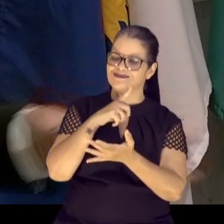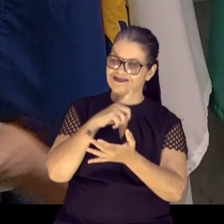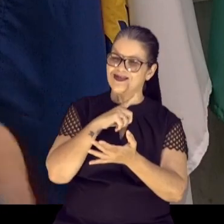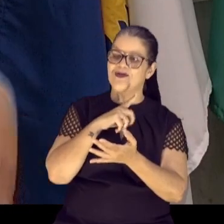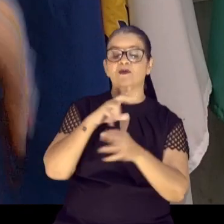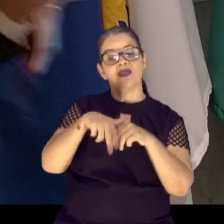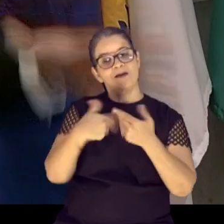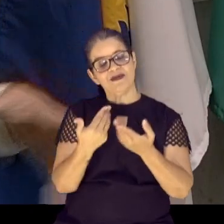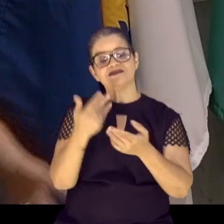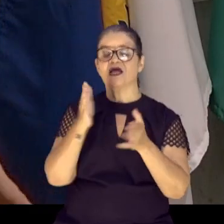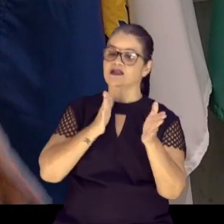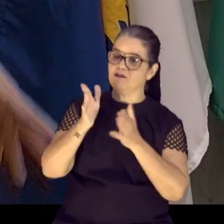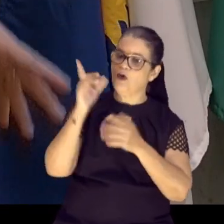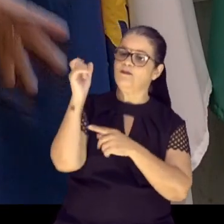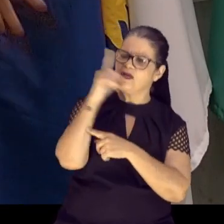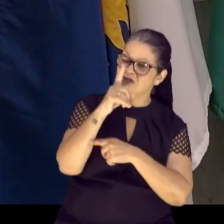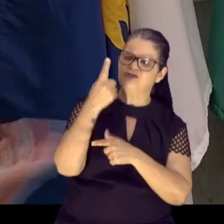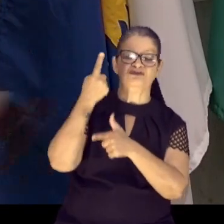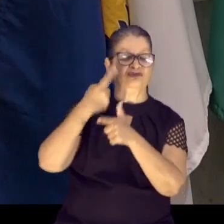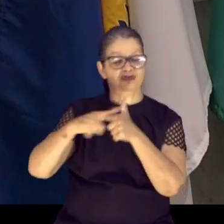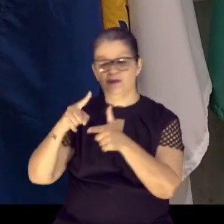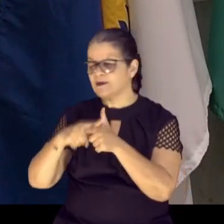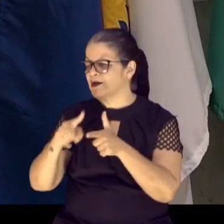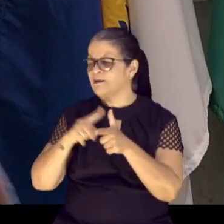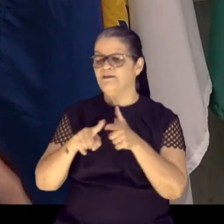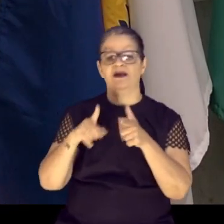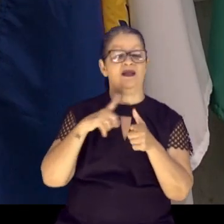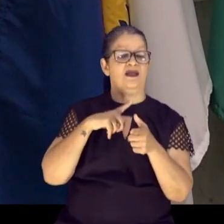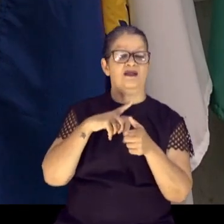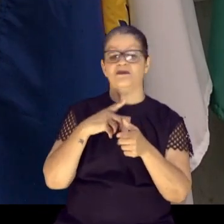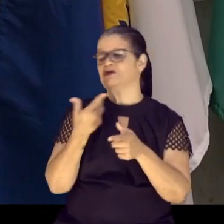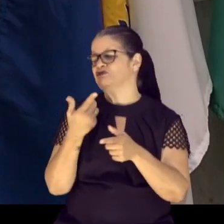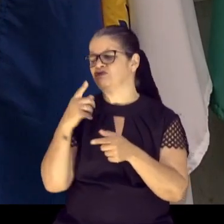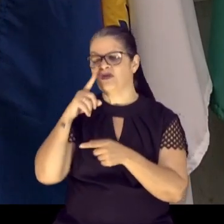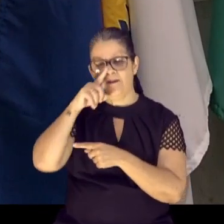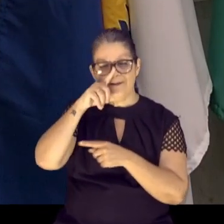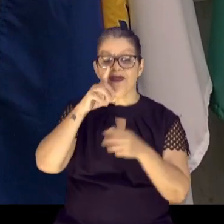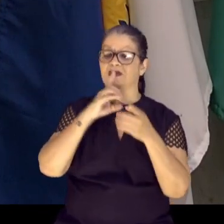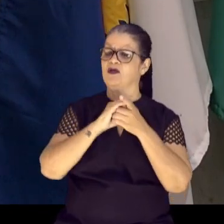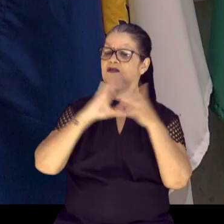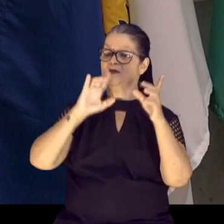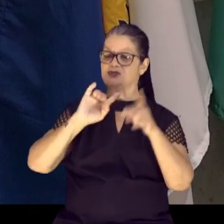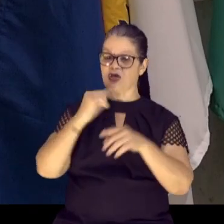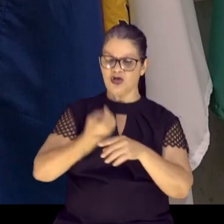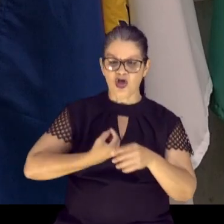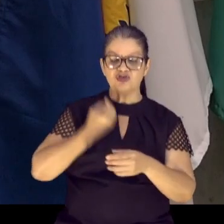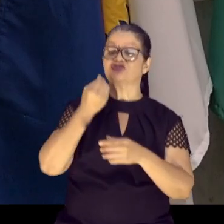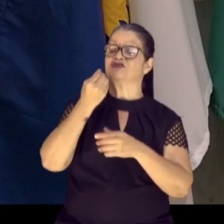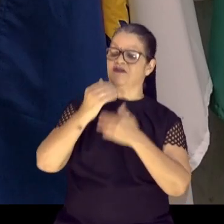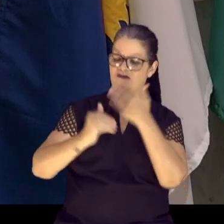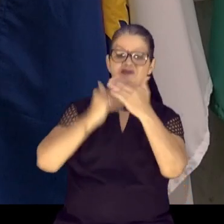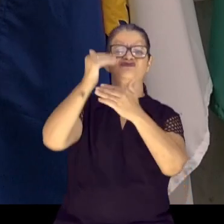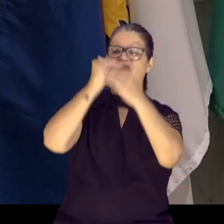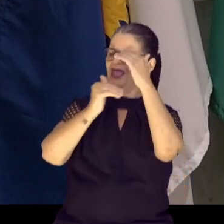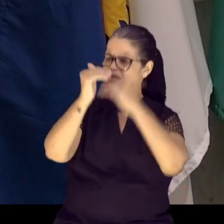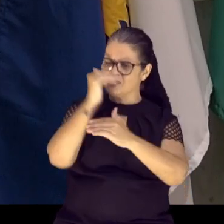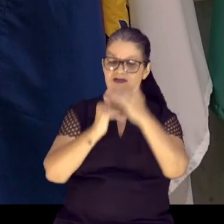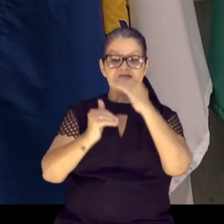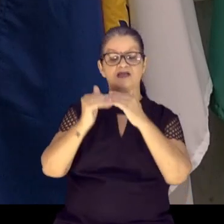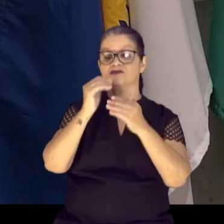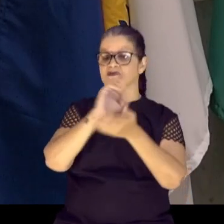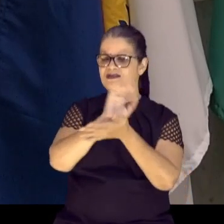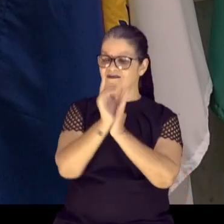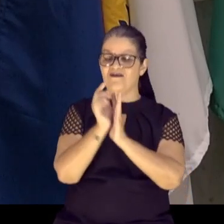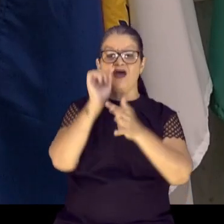de momentos difíceis, de tribulações, de ameaças à democracia que nós vivemos, de retrocessos e muitas questões,